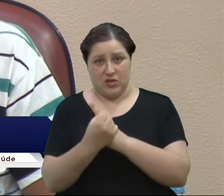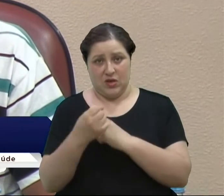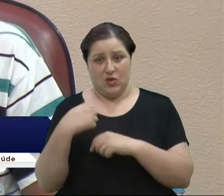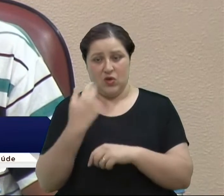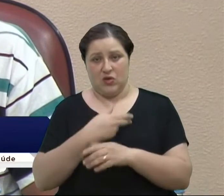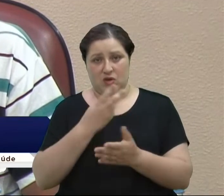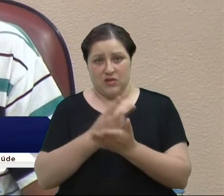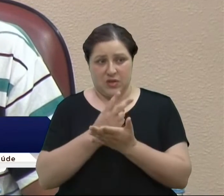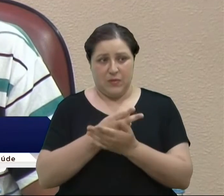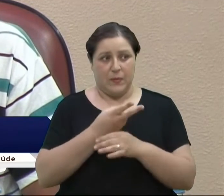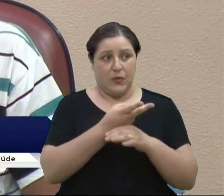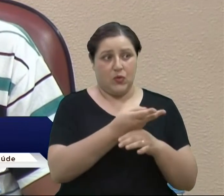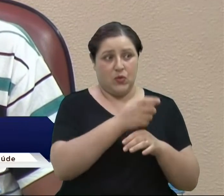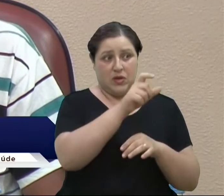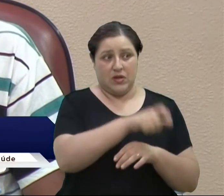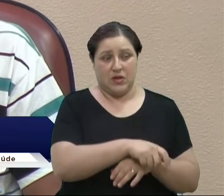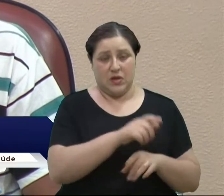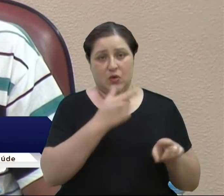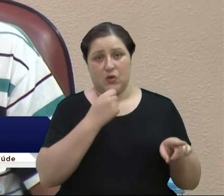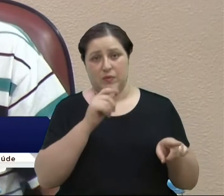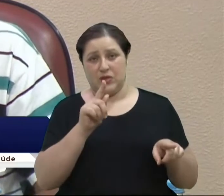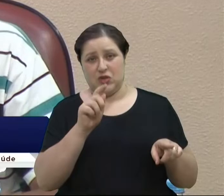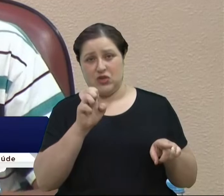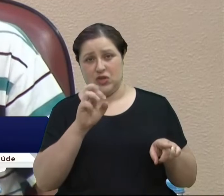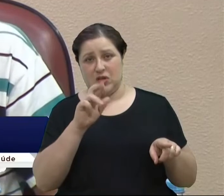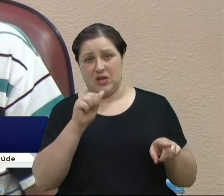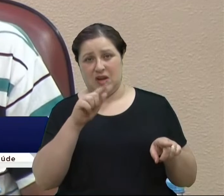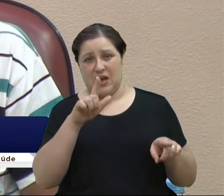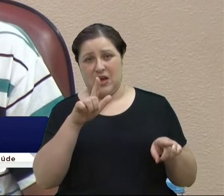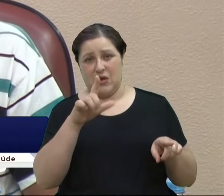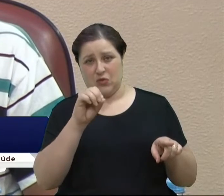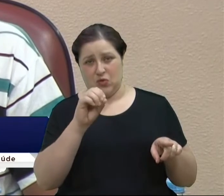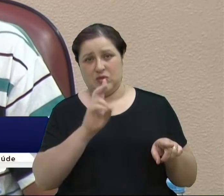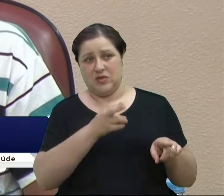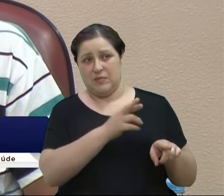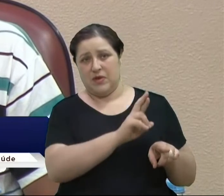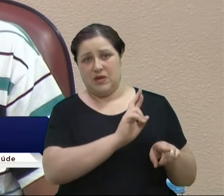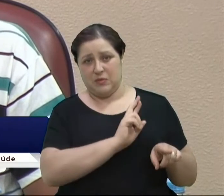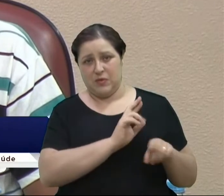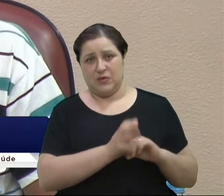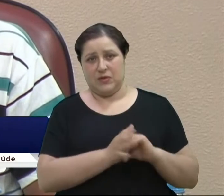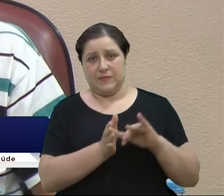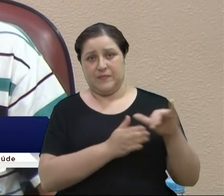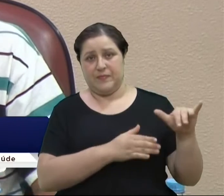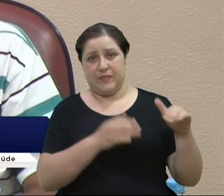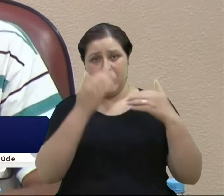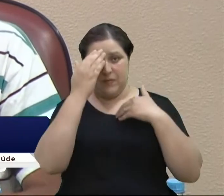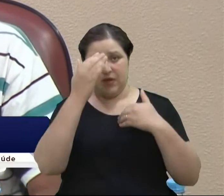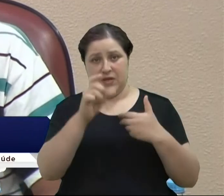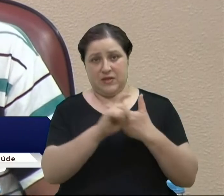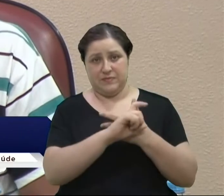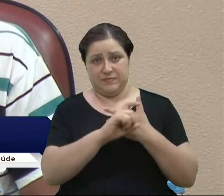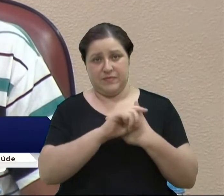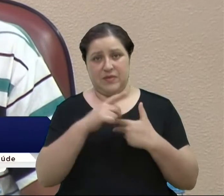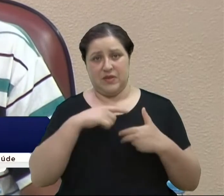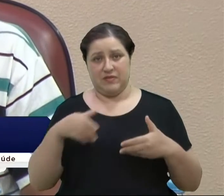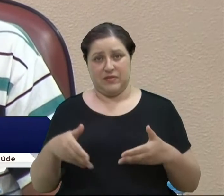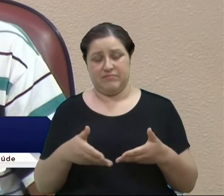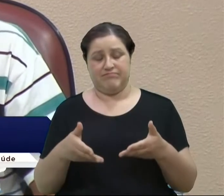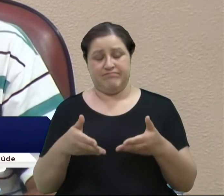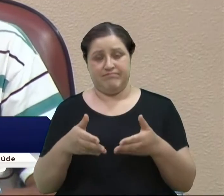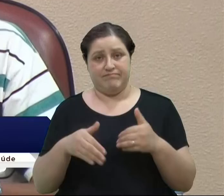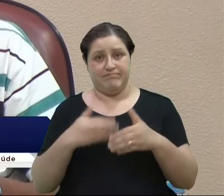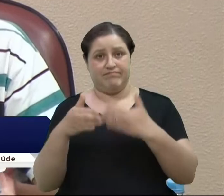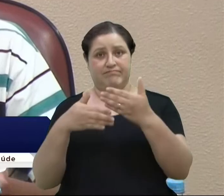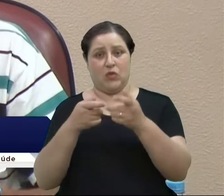Geraldo dá esse retorno para nós. Eu acho que agradecer também o executivo, tá? Teve um avanço com o controle social,